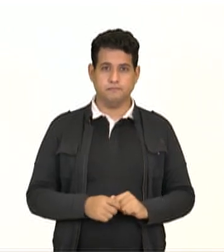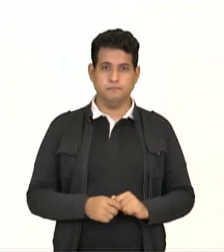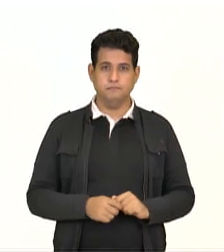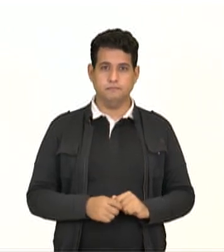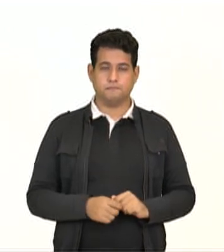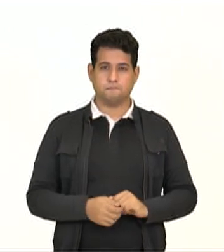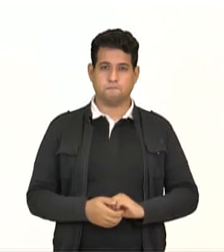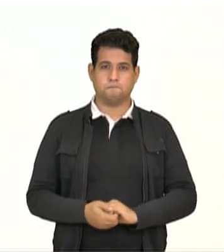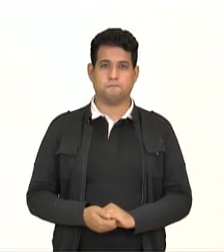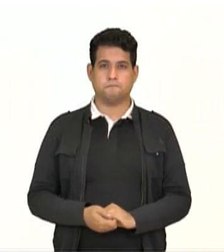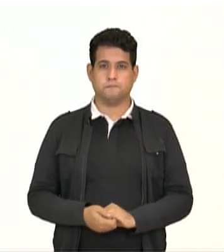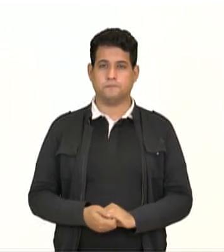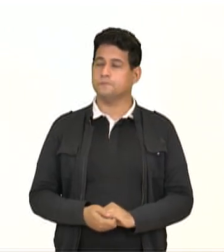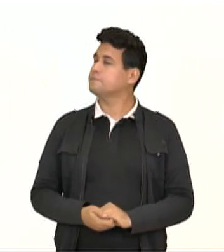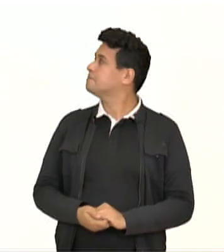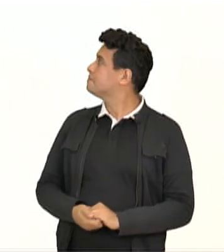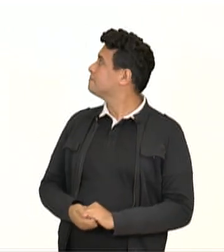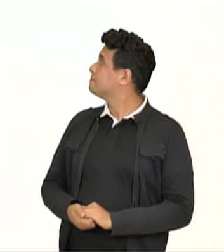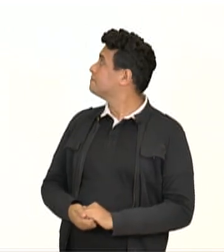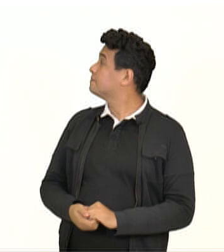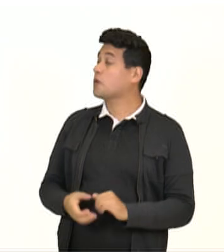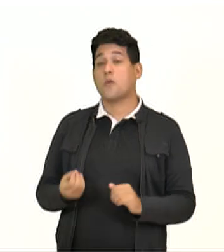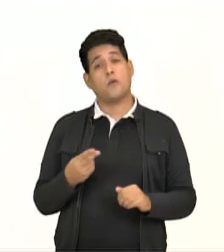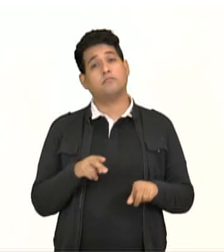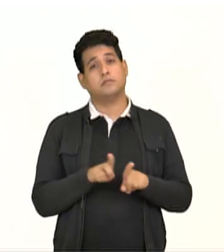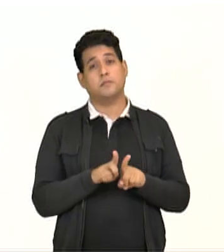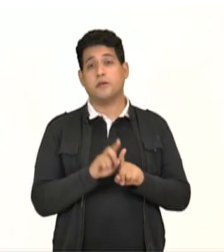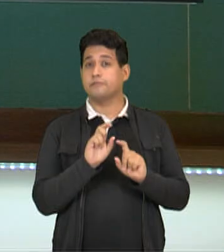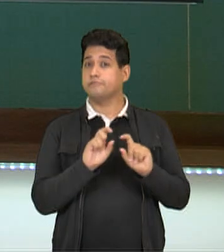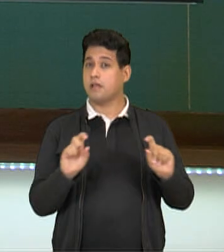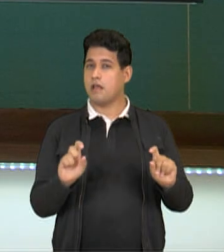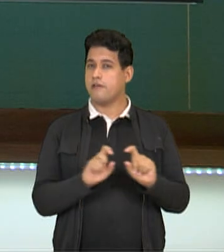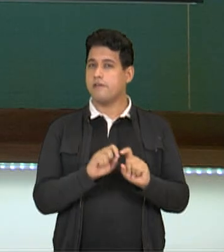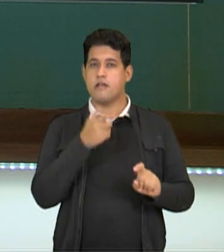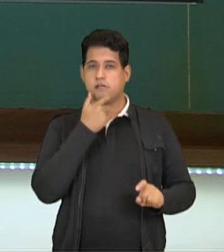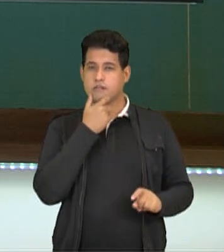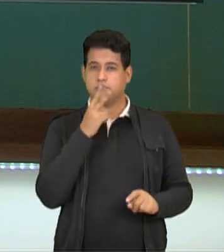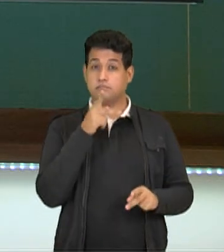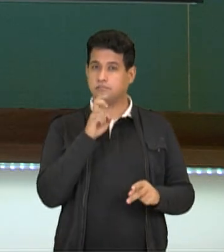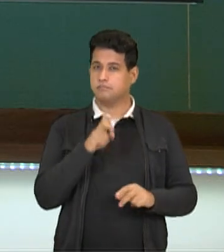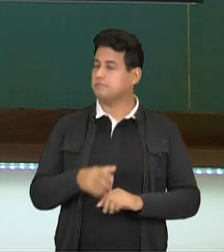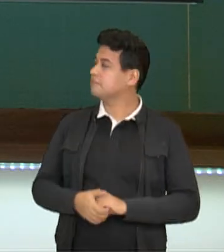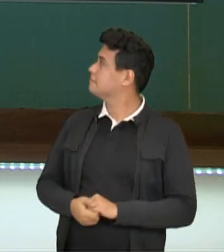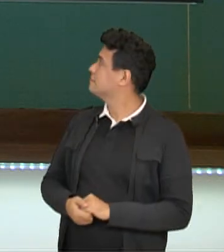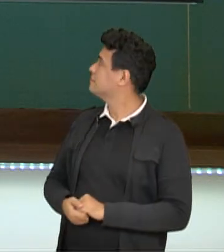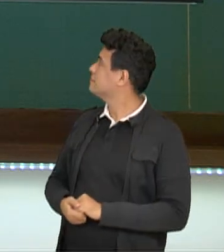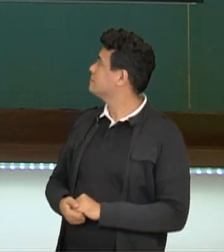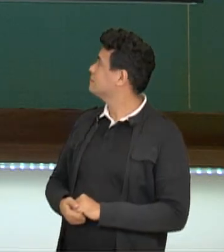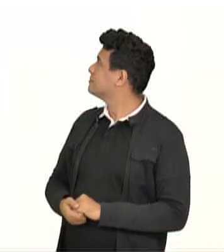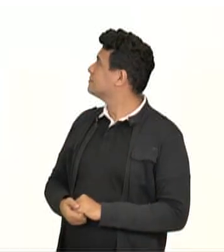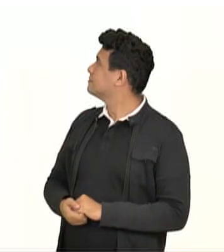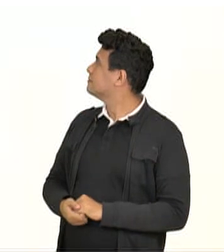I am going to treat ou ainda I'm gonna treat her kind.